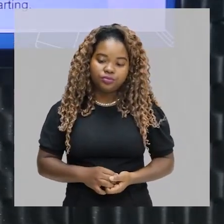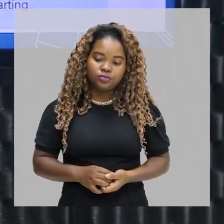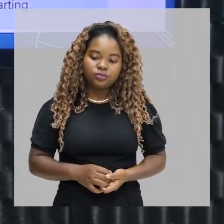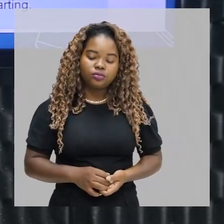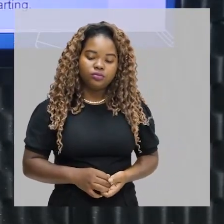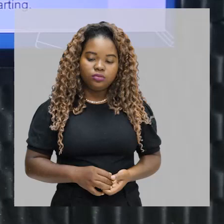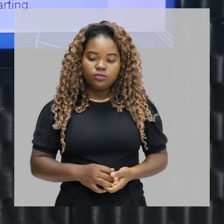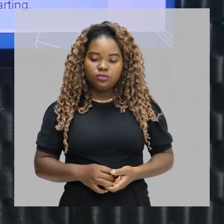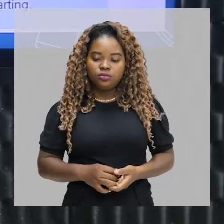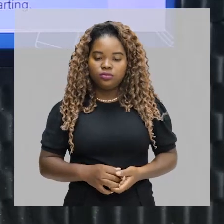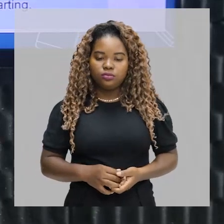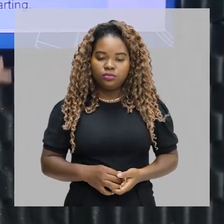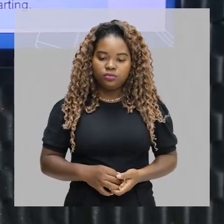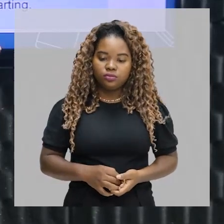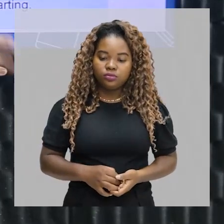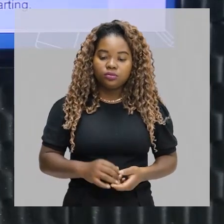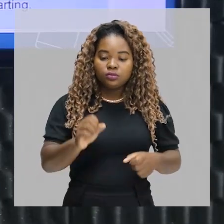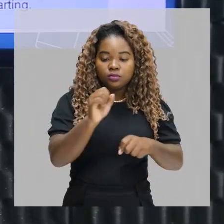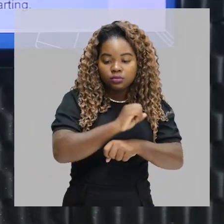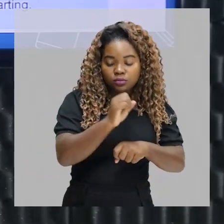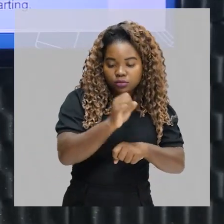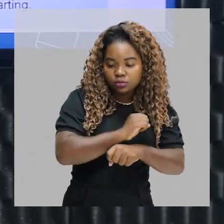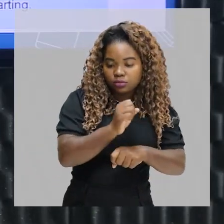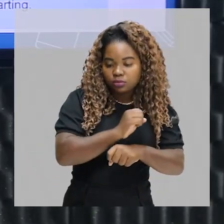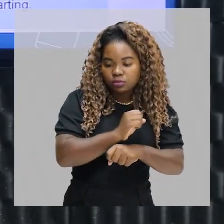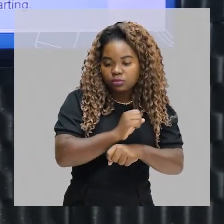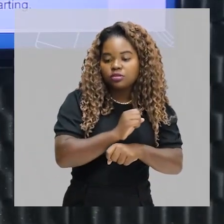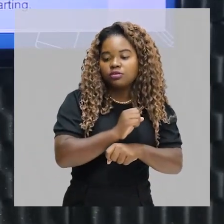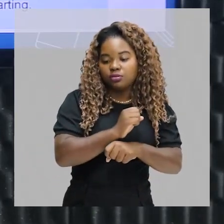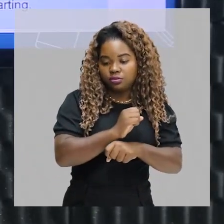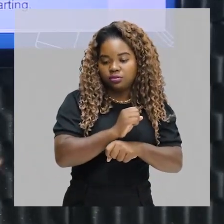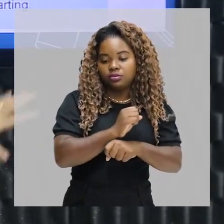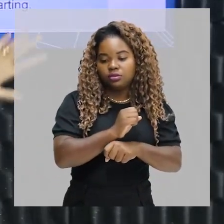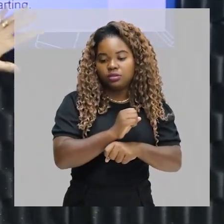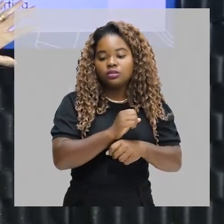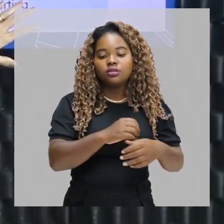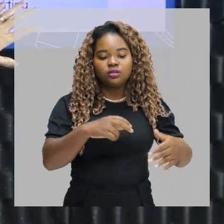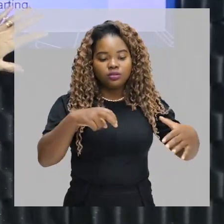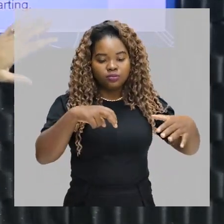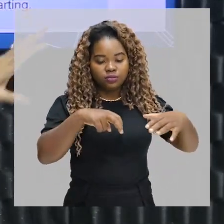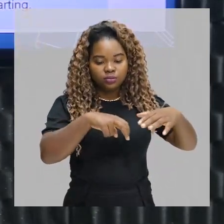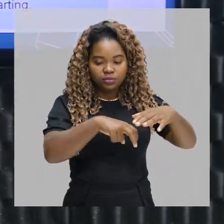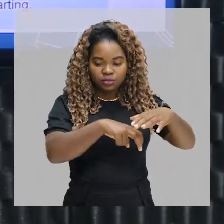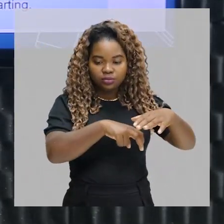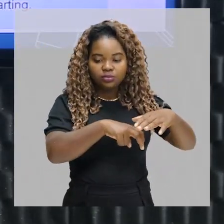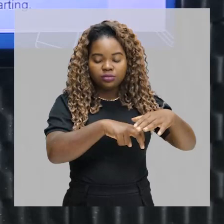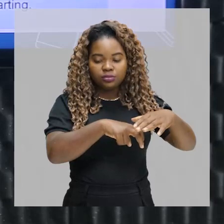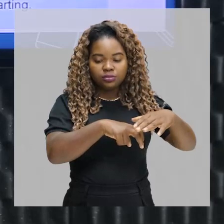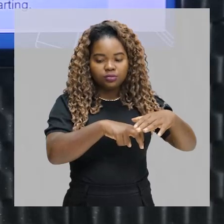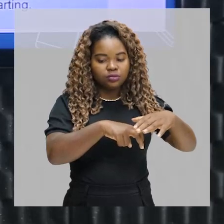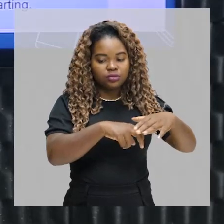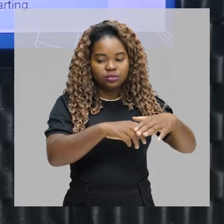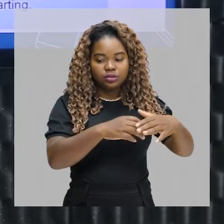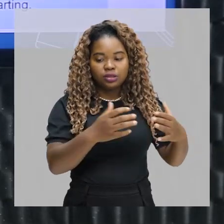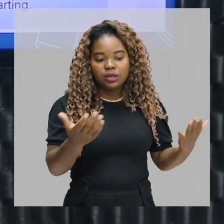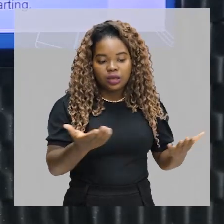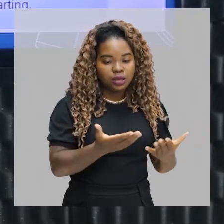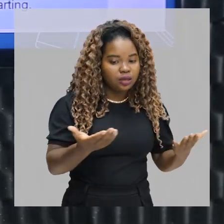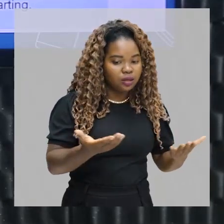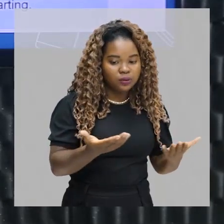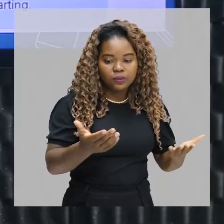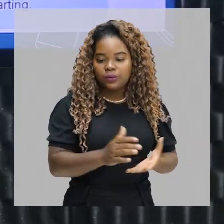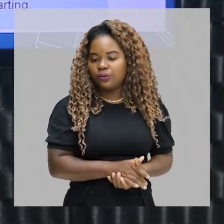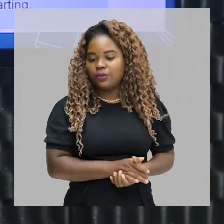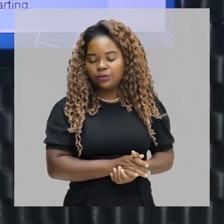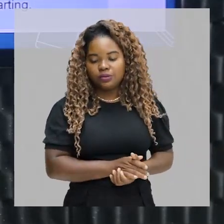here was not starting. O carro que estava estacionado aqui não está funcionando, não